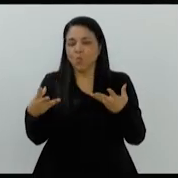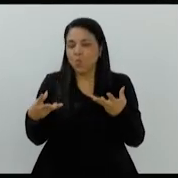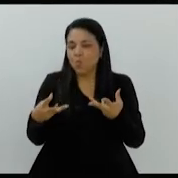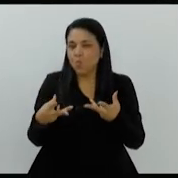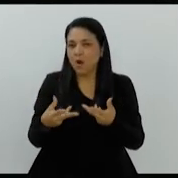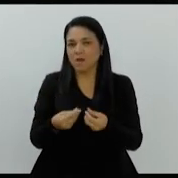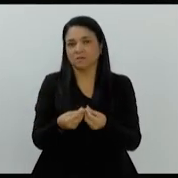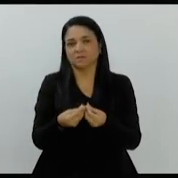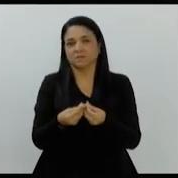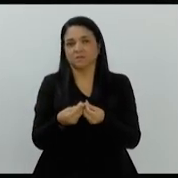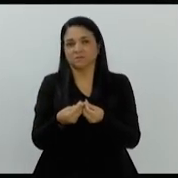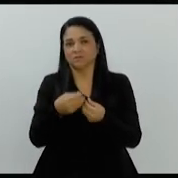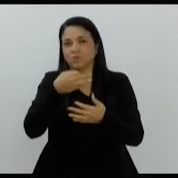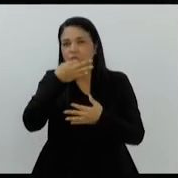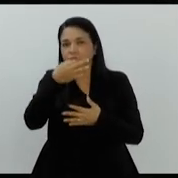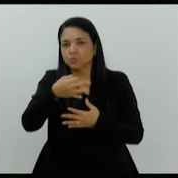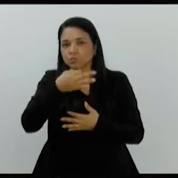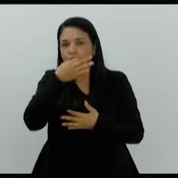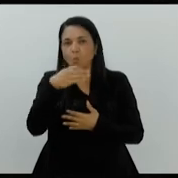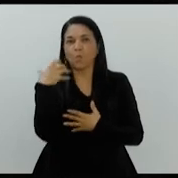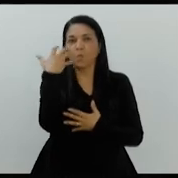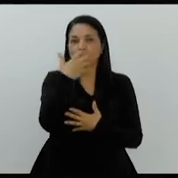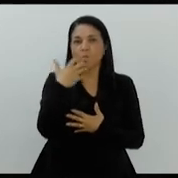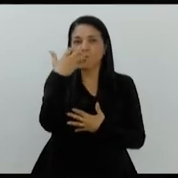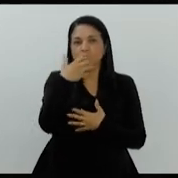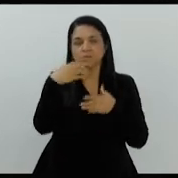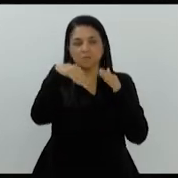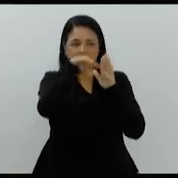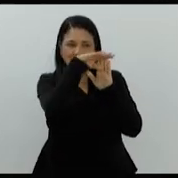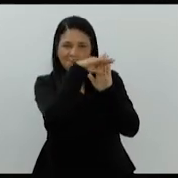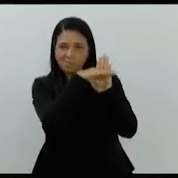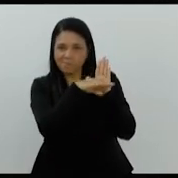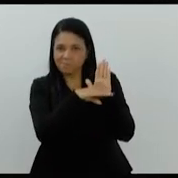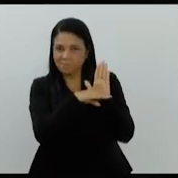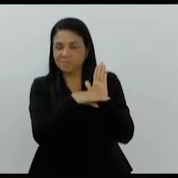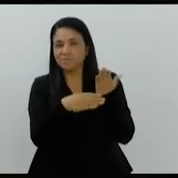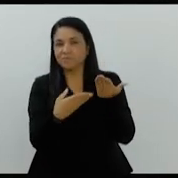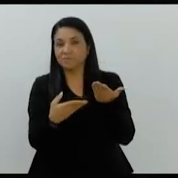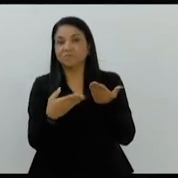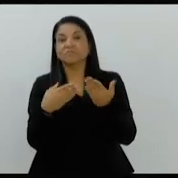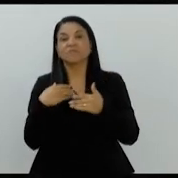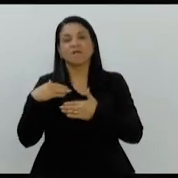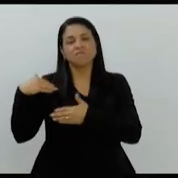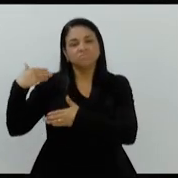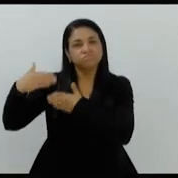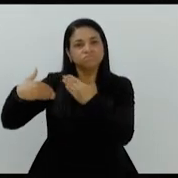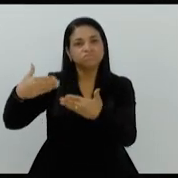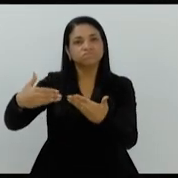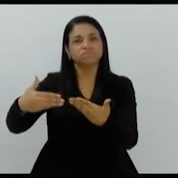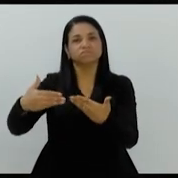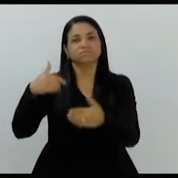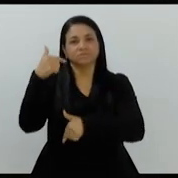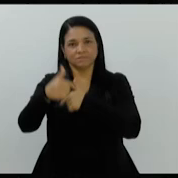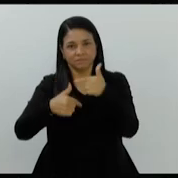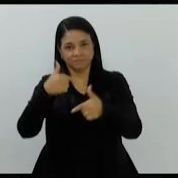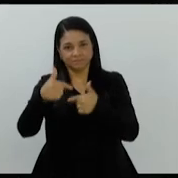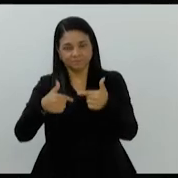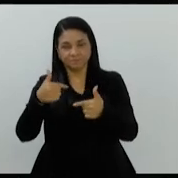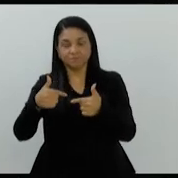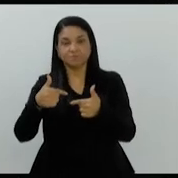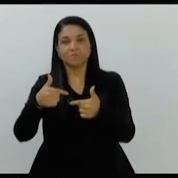qualidade ao som, às músicas e à programação. Ao longo da sua trajetória, a emissora se